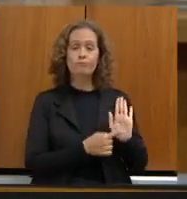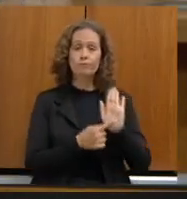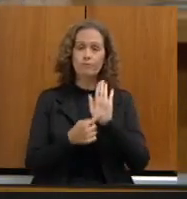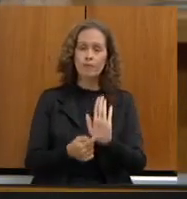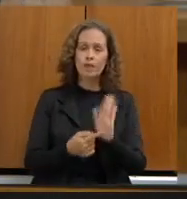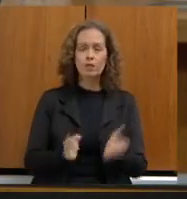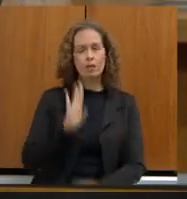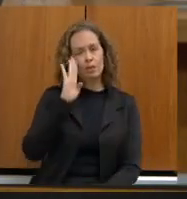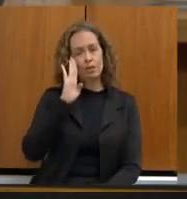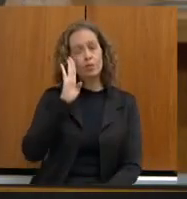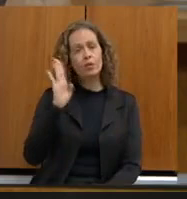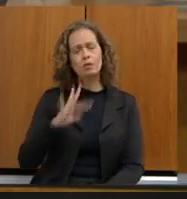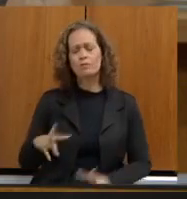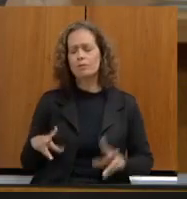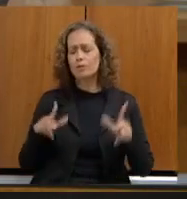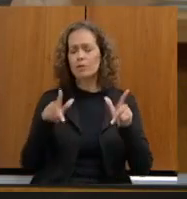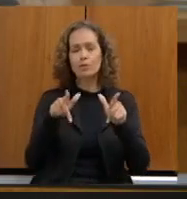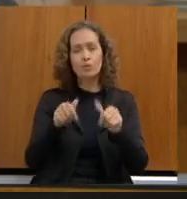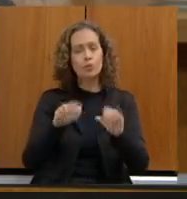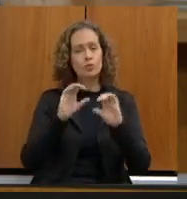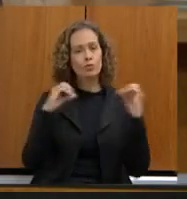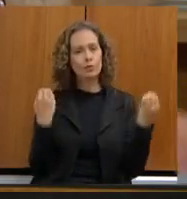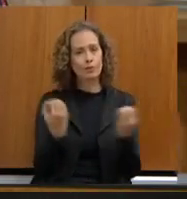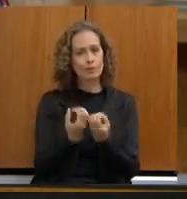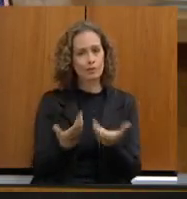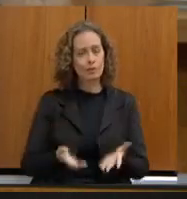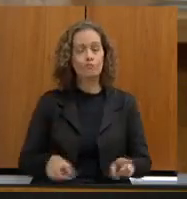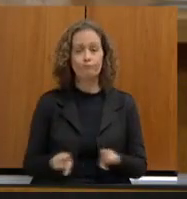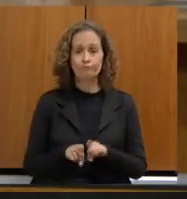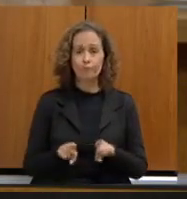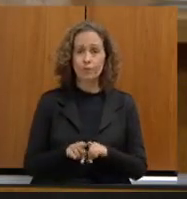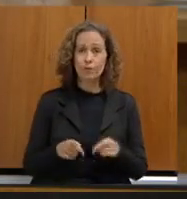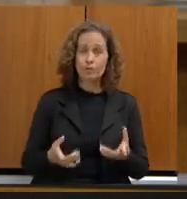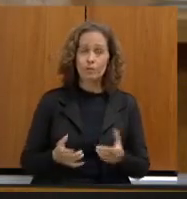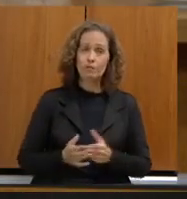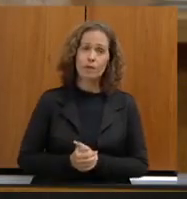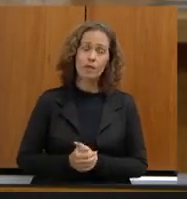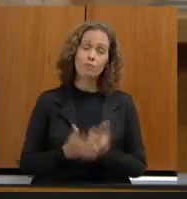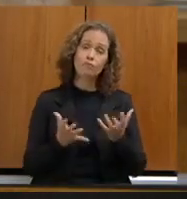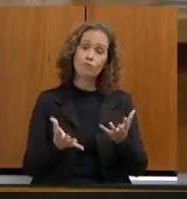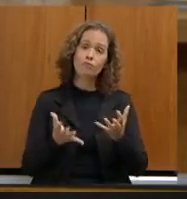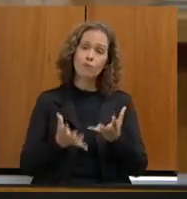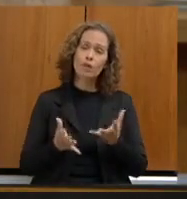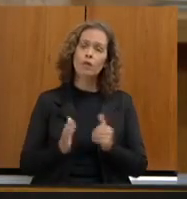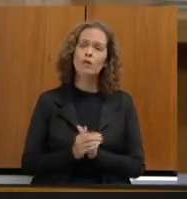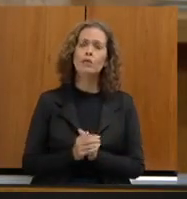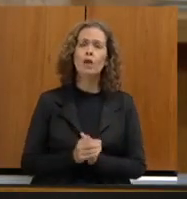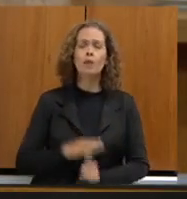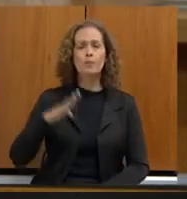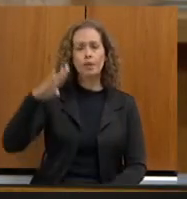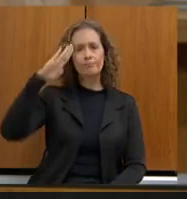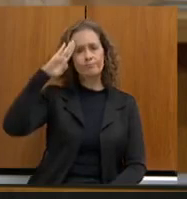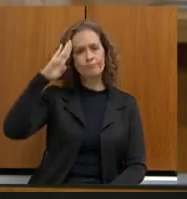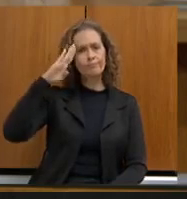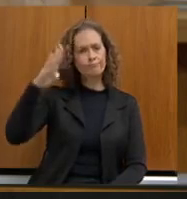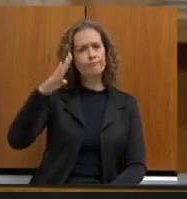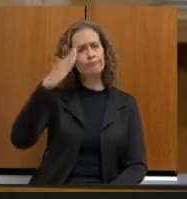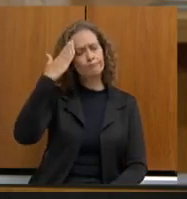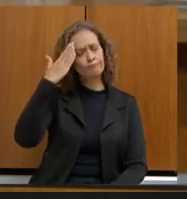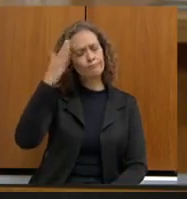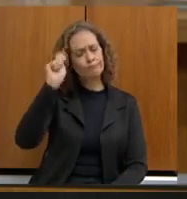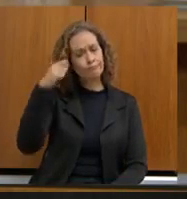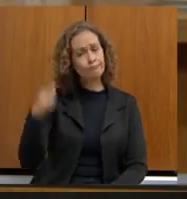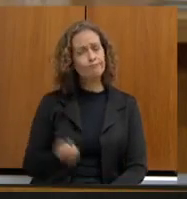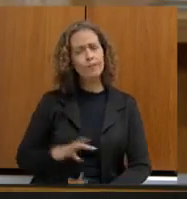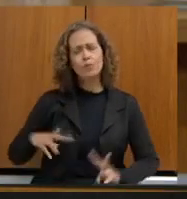fundamento de todos os órgãos e agentes públicos da mesma forma que ela que prestar a minha continência a todos os